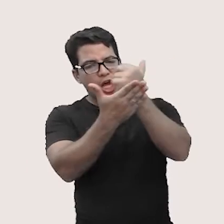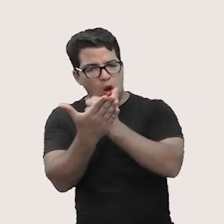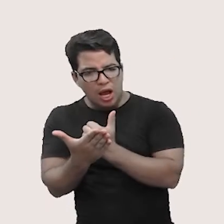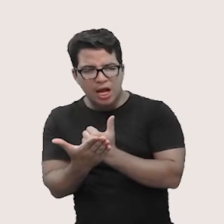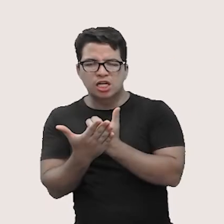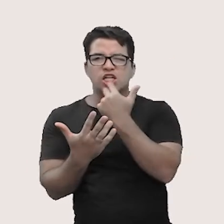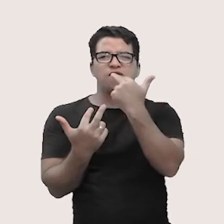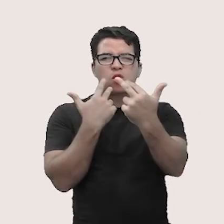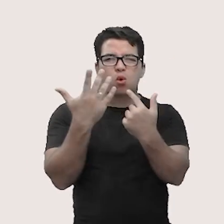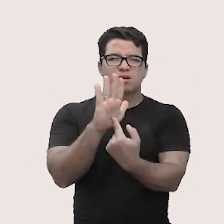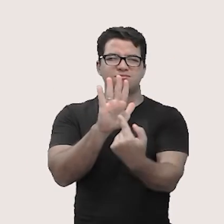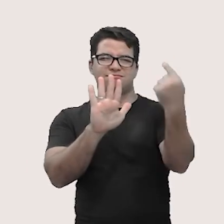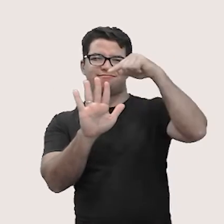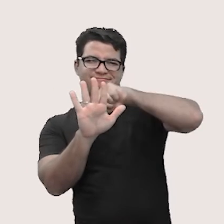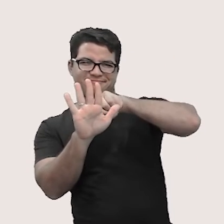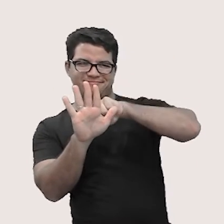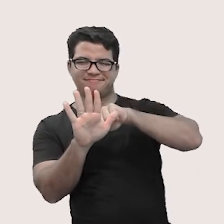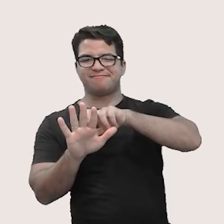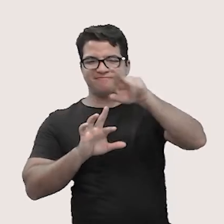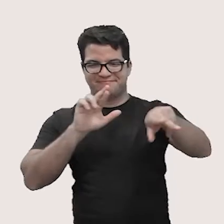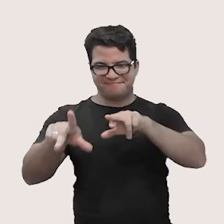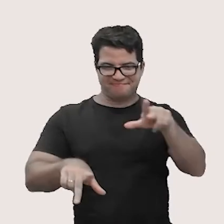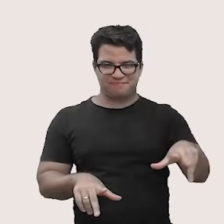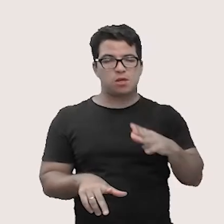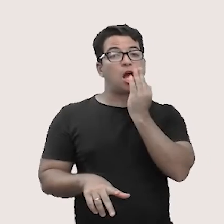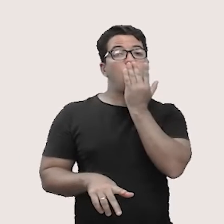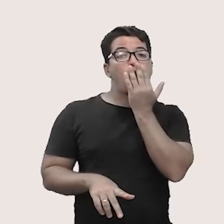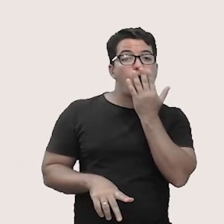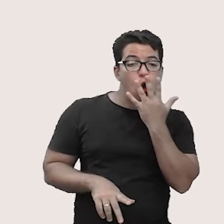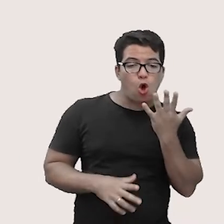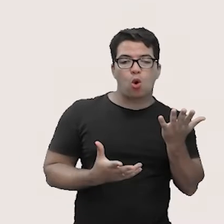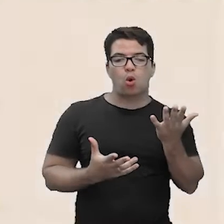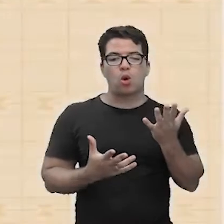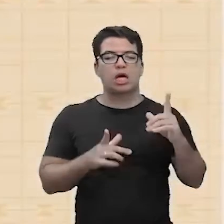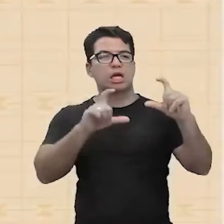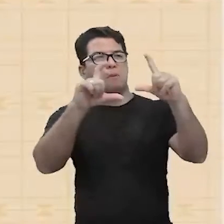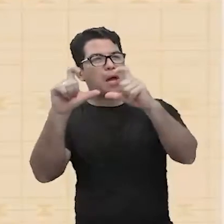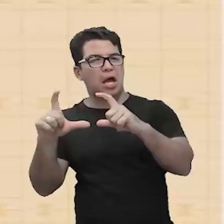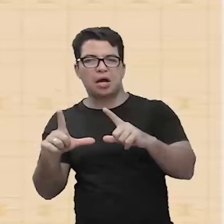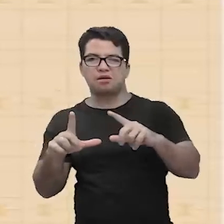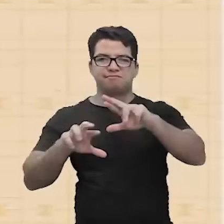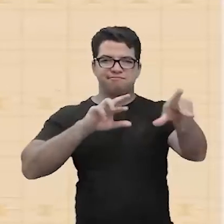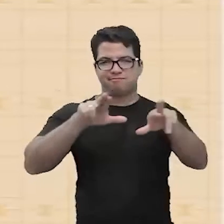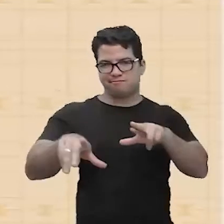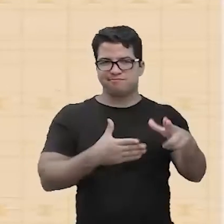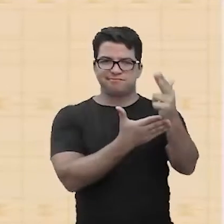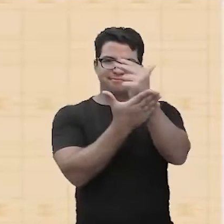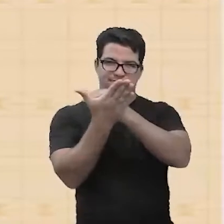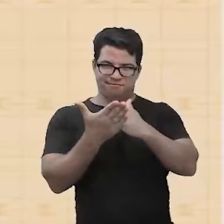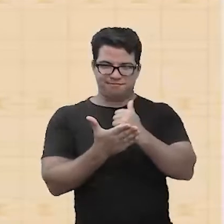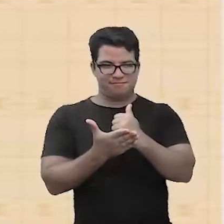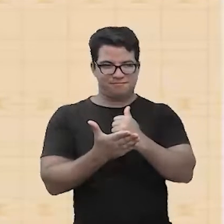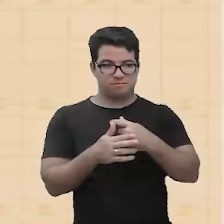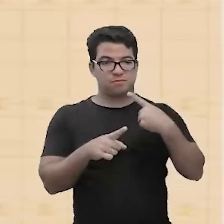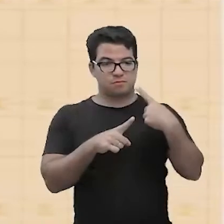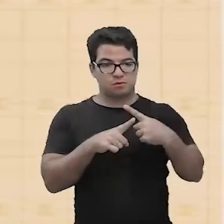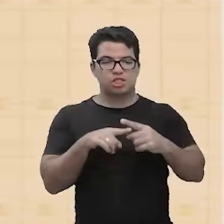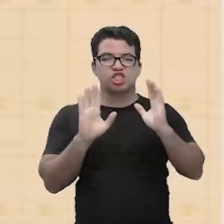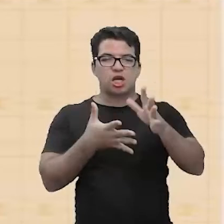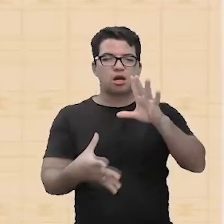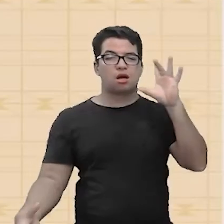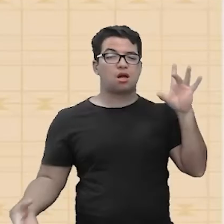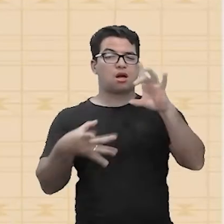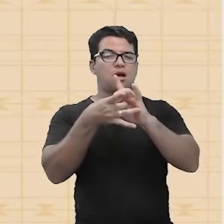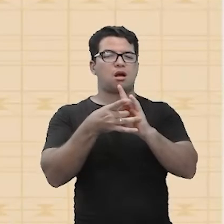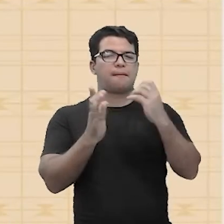Nesse caso aí é bem simples, mas é bem direto, porque o interlocutor ele já tem uma identificação direta com essa marca. Então, muitas vezes